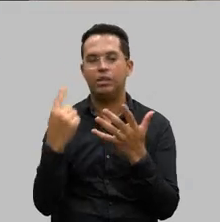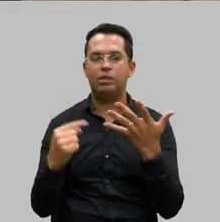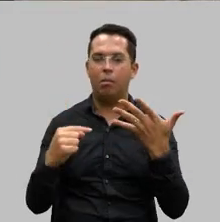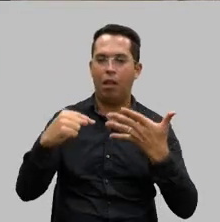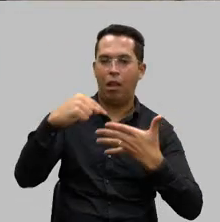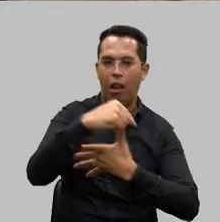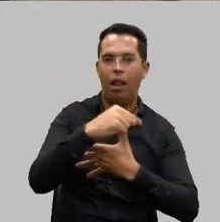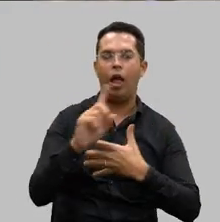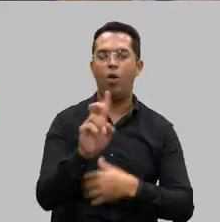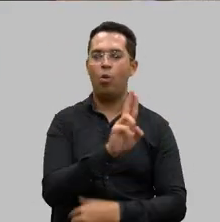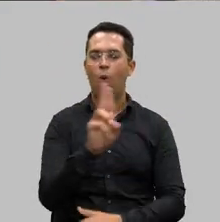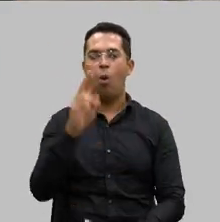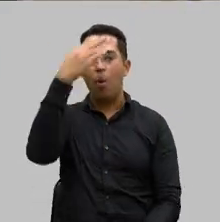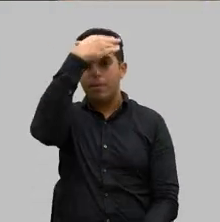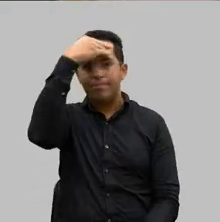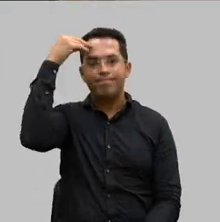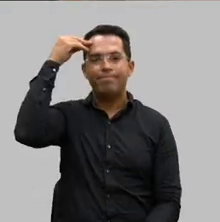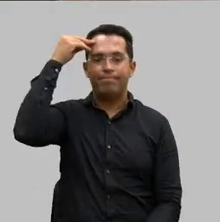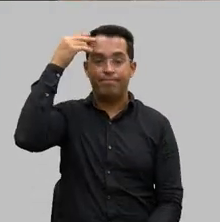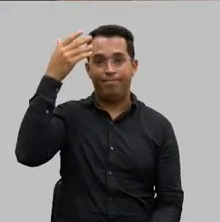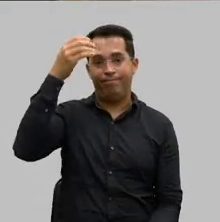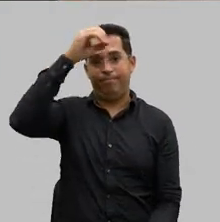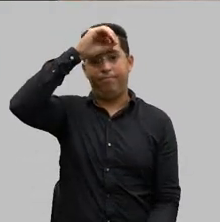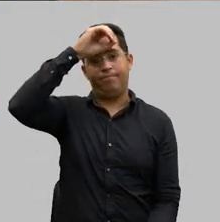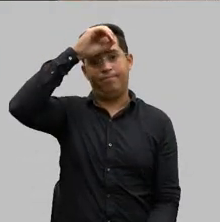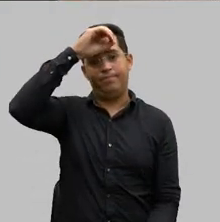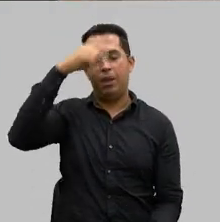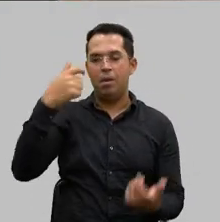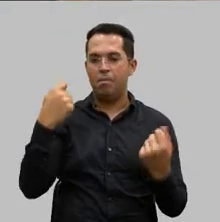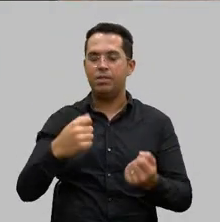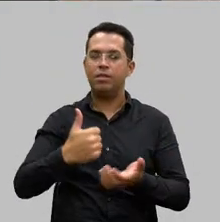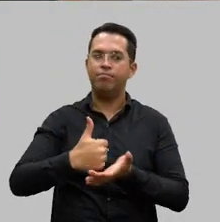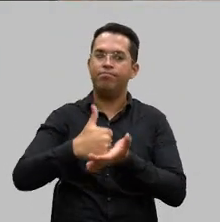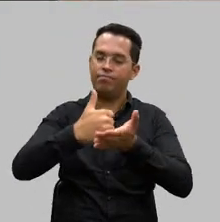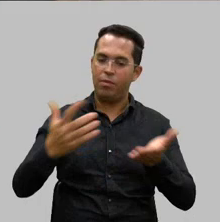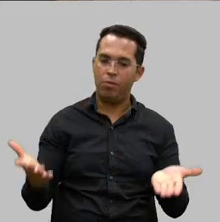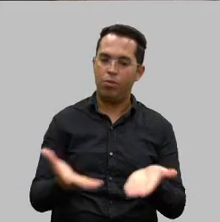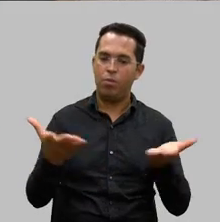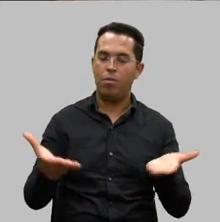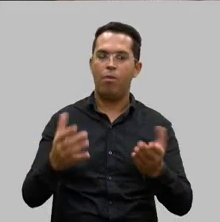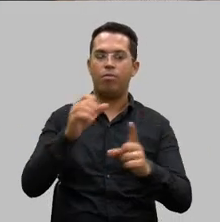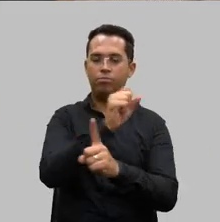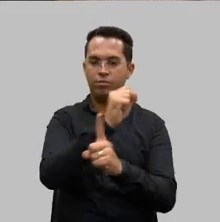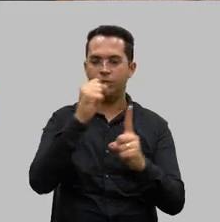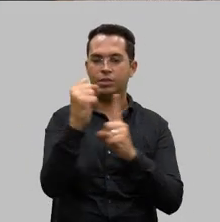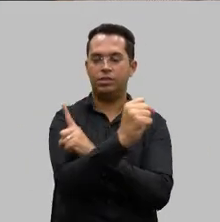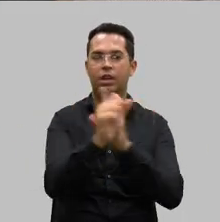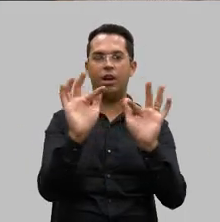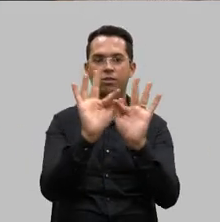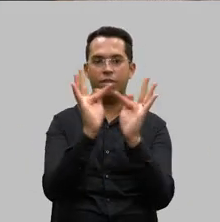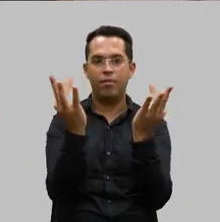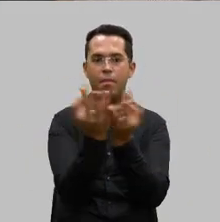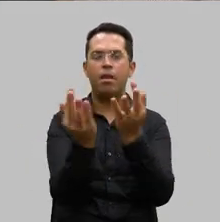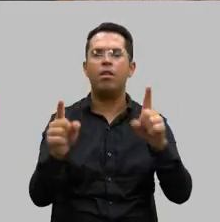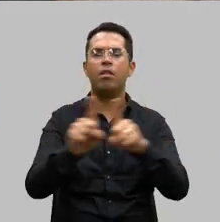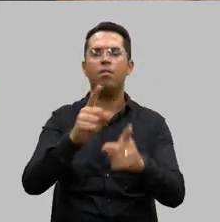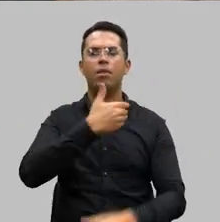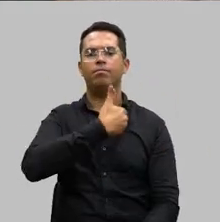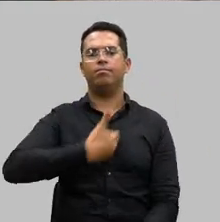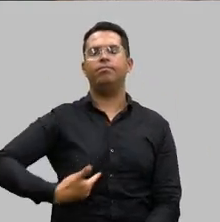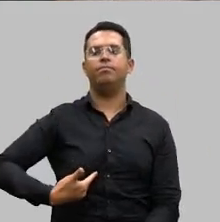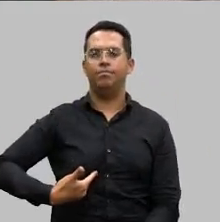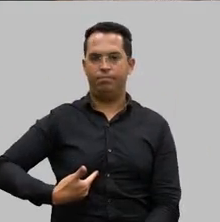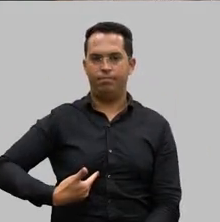esquece até o seu nome né Então precis realmente doio da família da sociedade e do pod públic